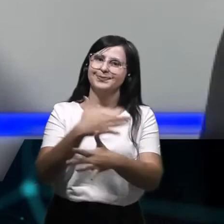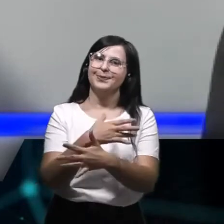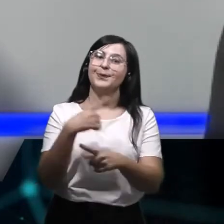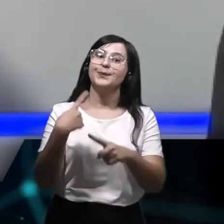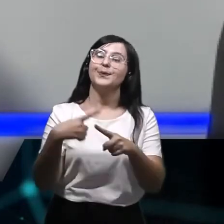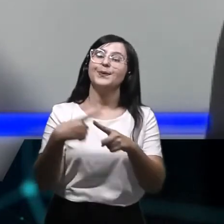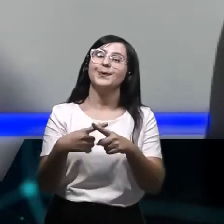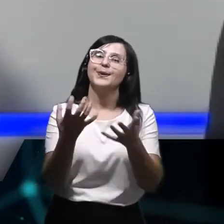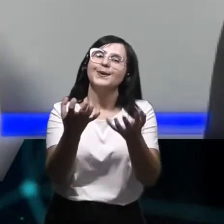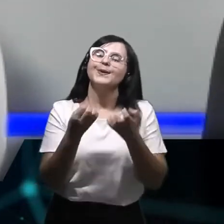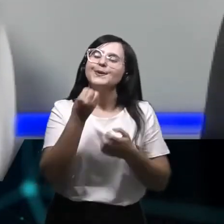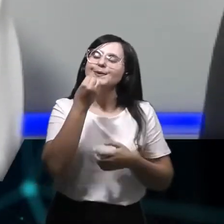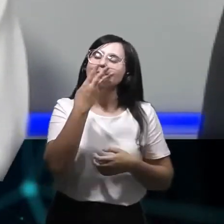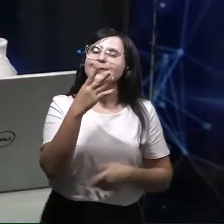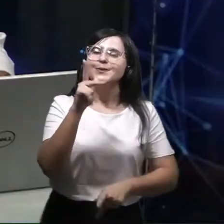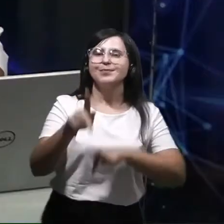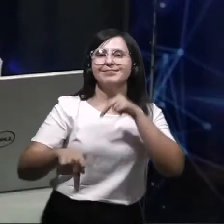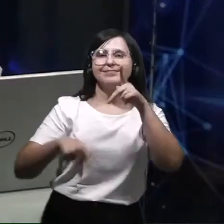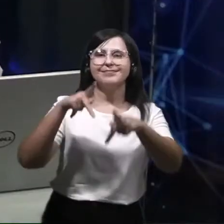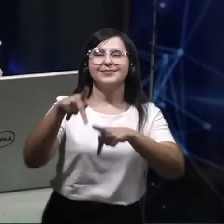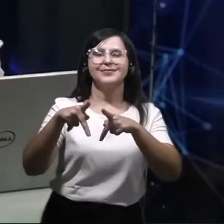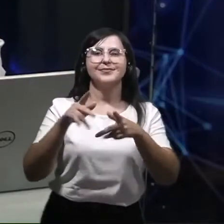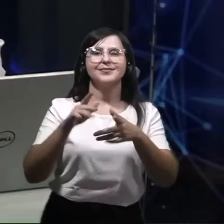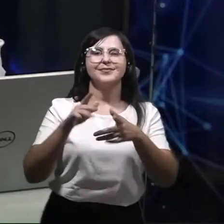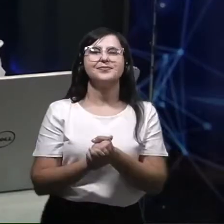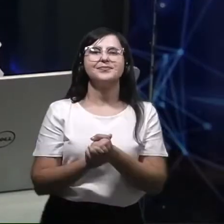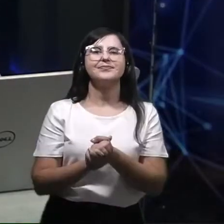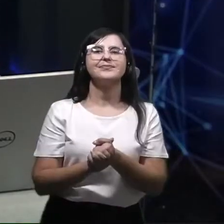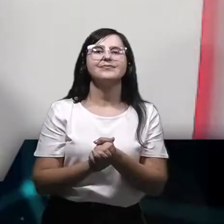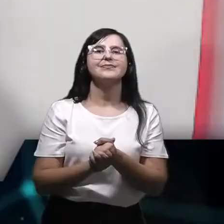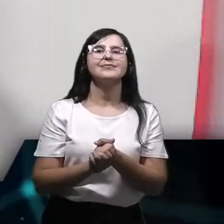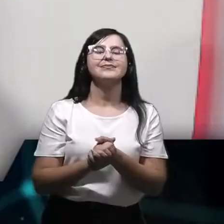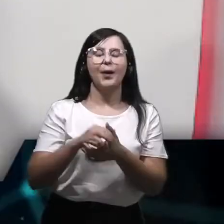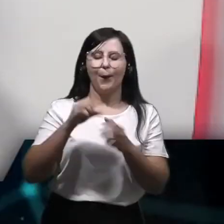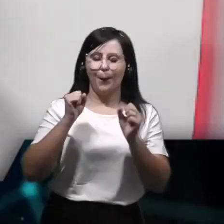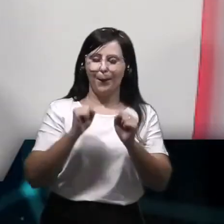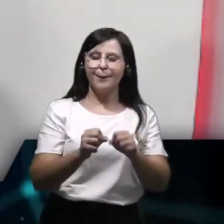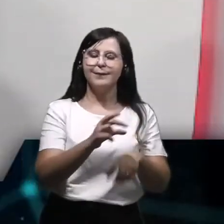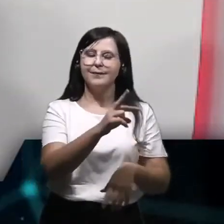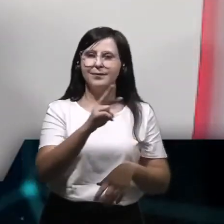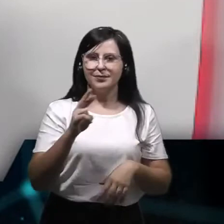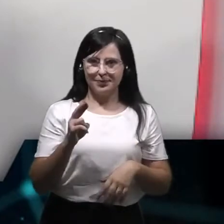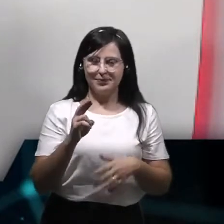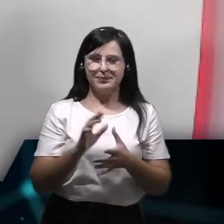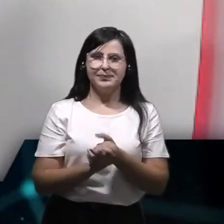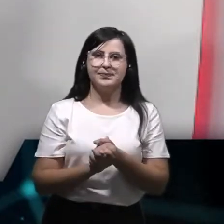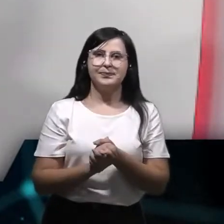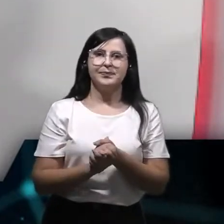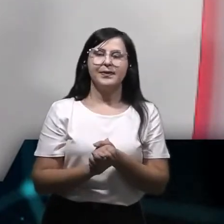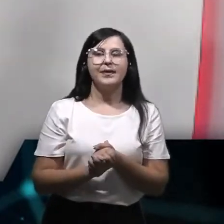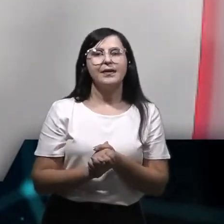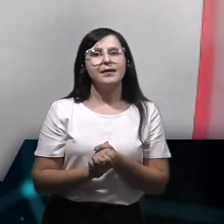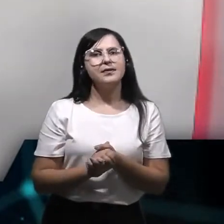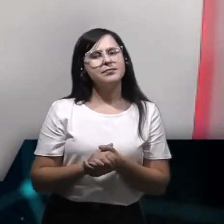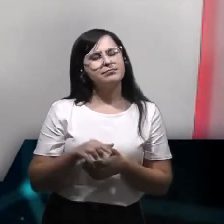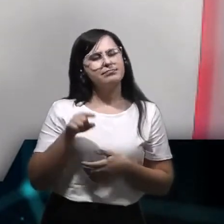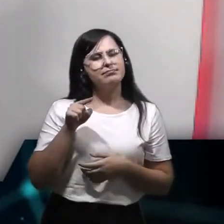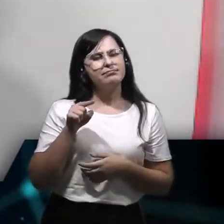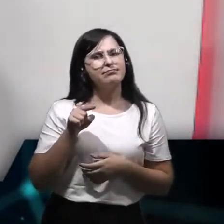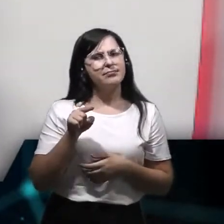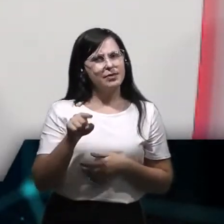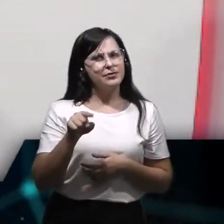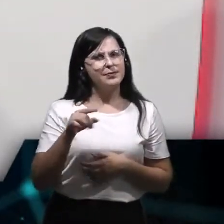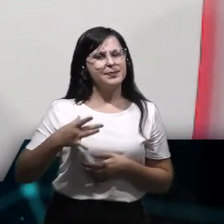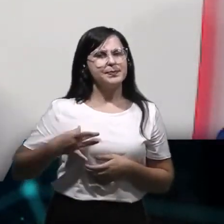bem da nossa população. Candidato Maciel tem 1 minuto para a tréplica. Bem, veja só, Rubinho,